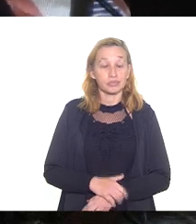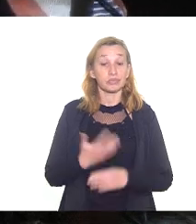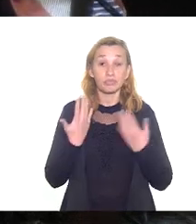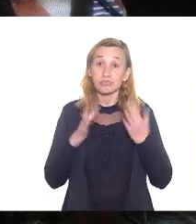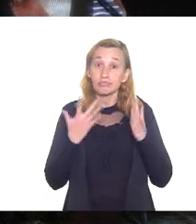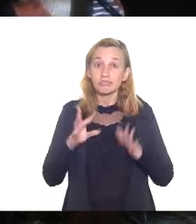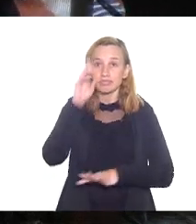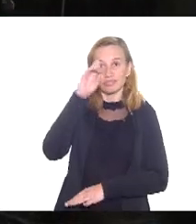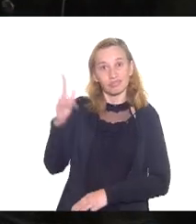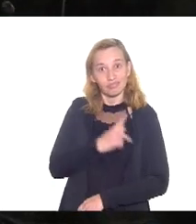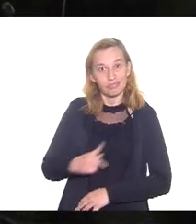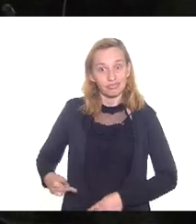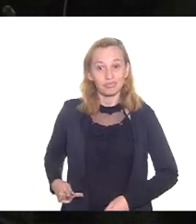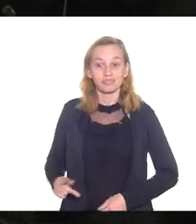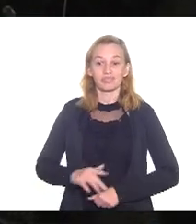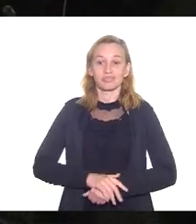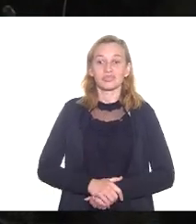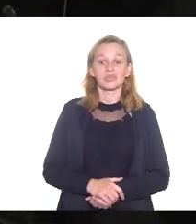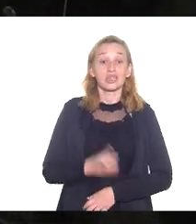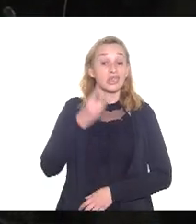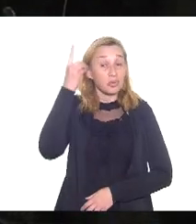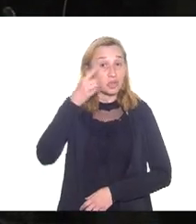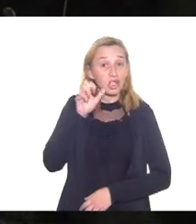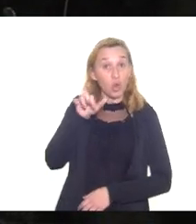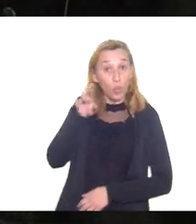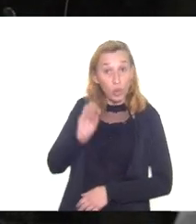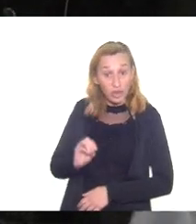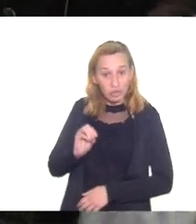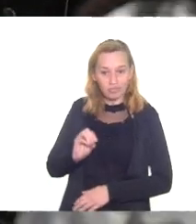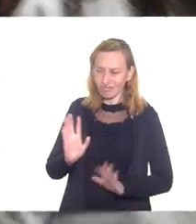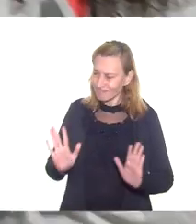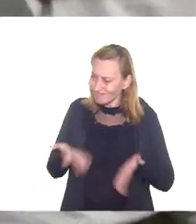Parabenizo o senhor presidente, o deputado Eurico,